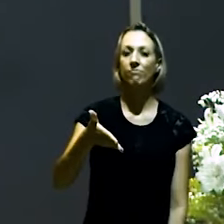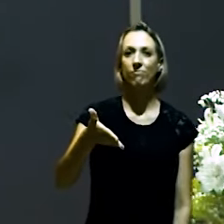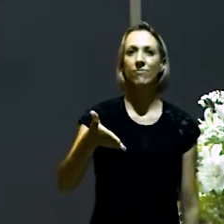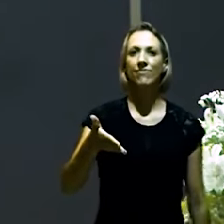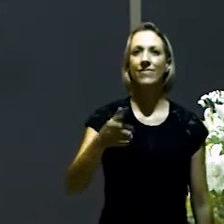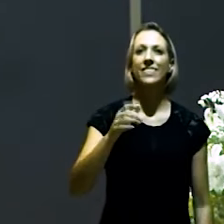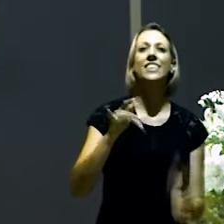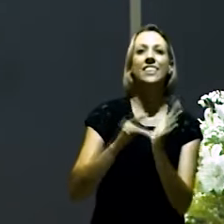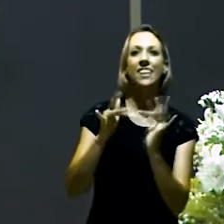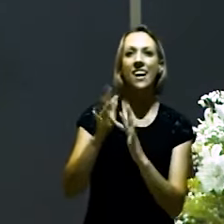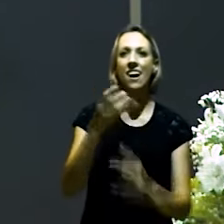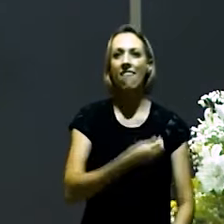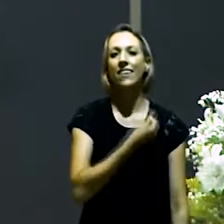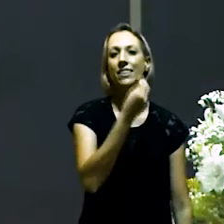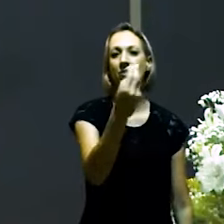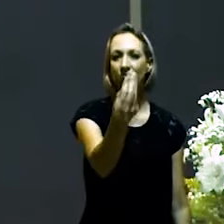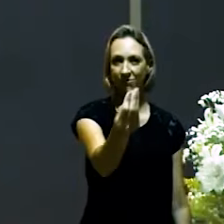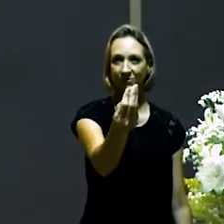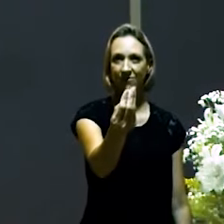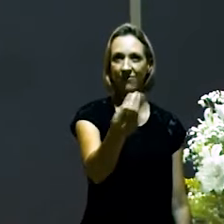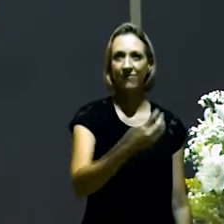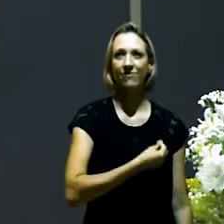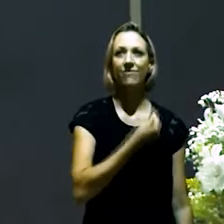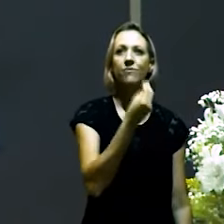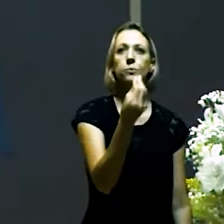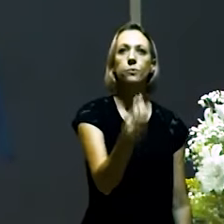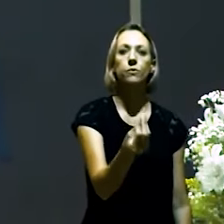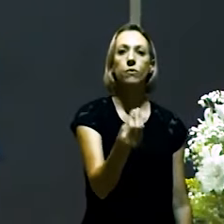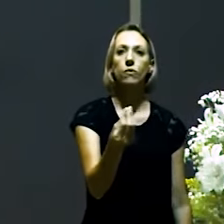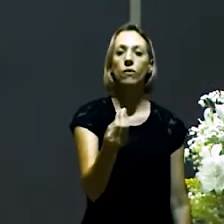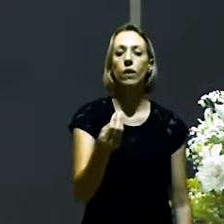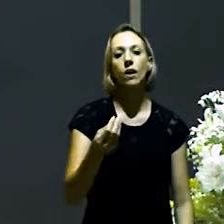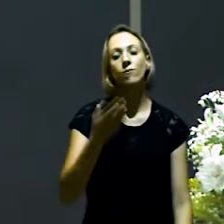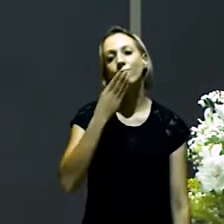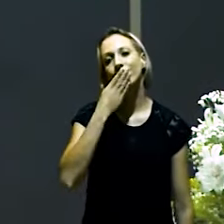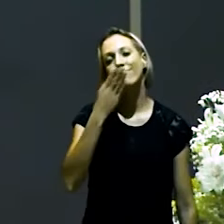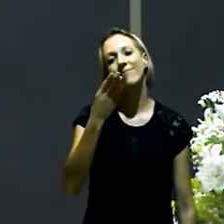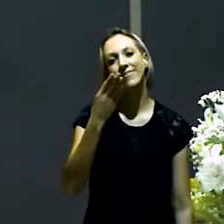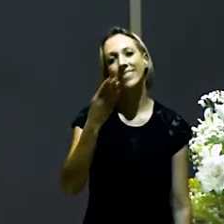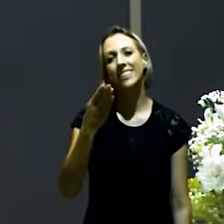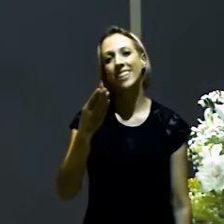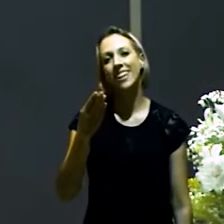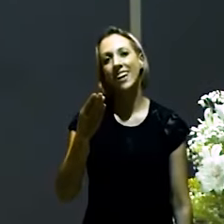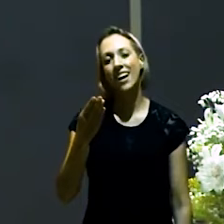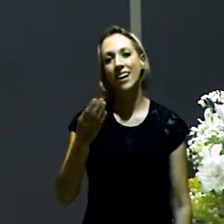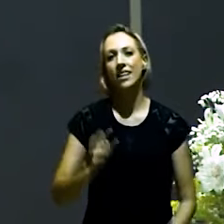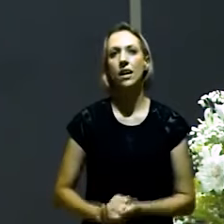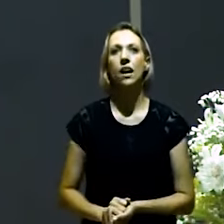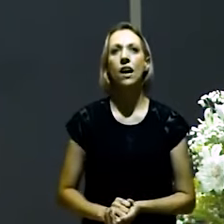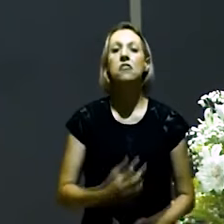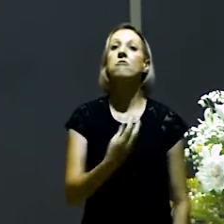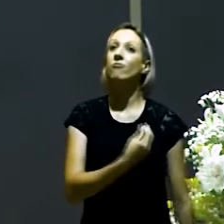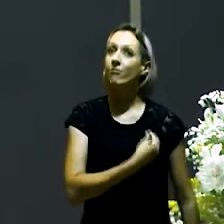vida. Ele te deu vida. E o meu apelo para você é: desfrute dessa vida. Adore ao Cristo